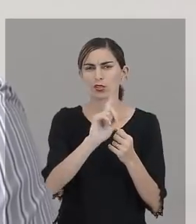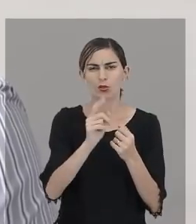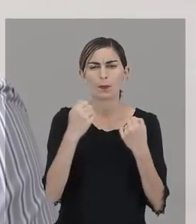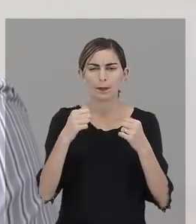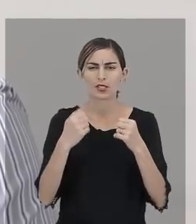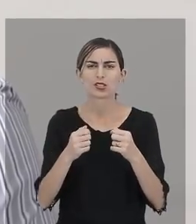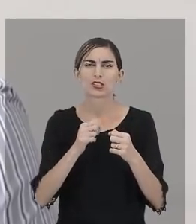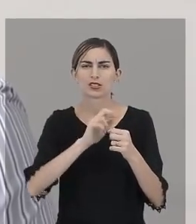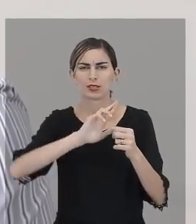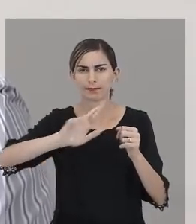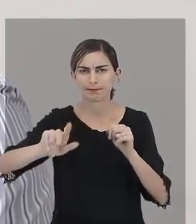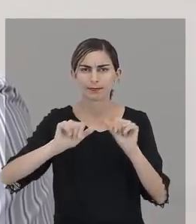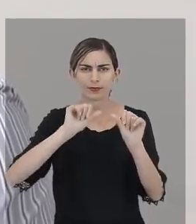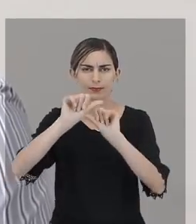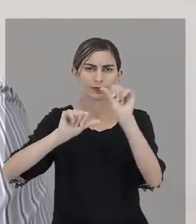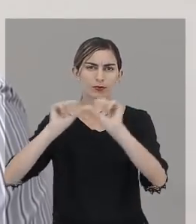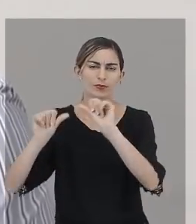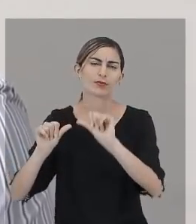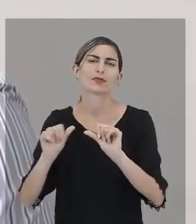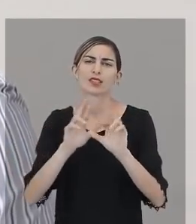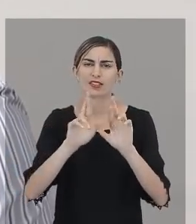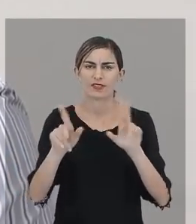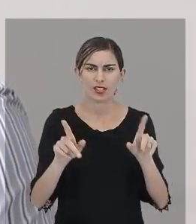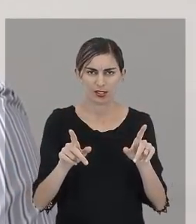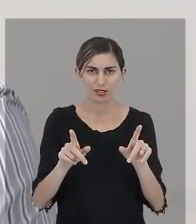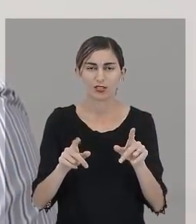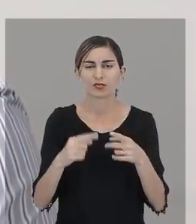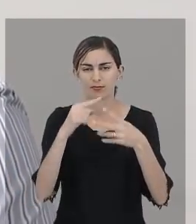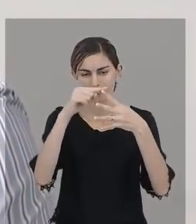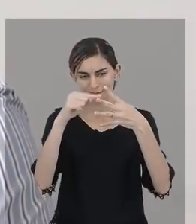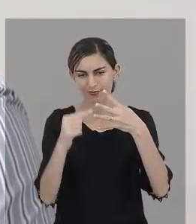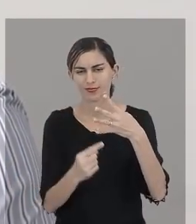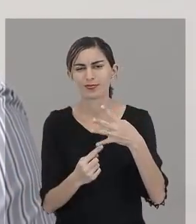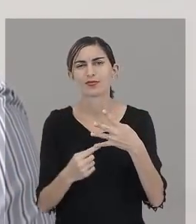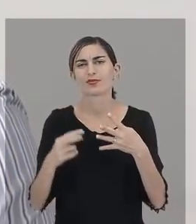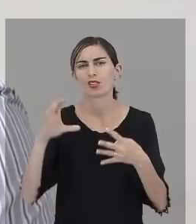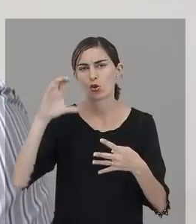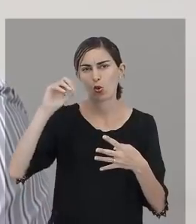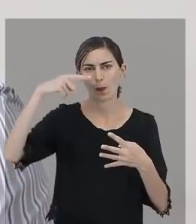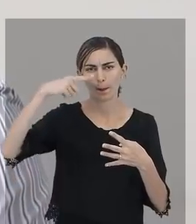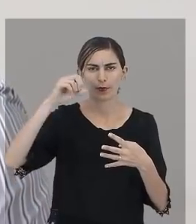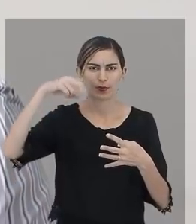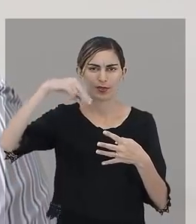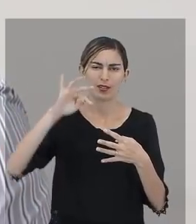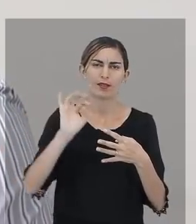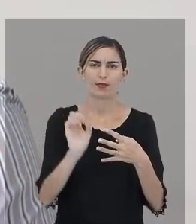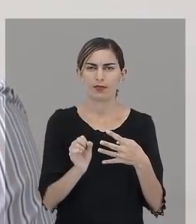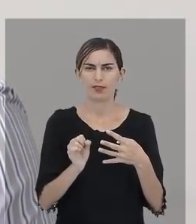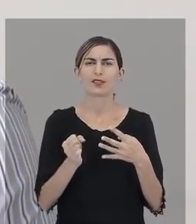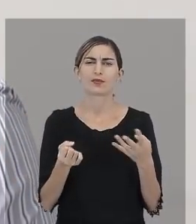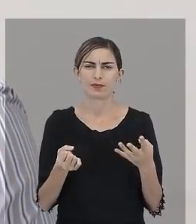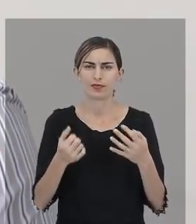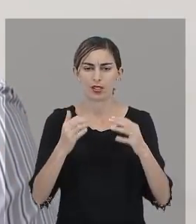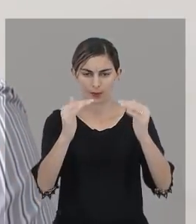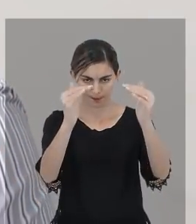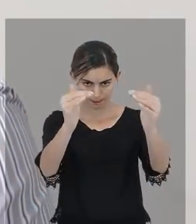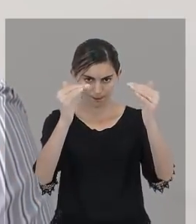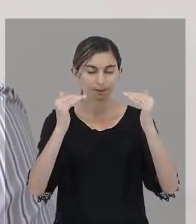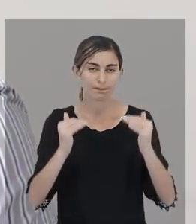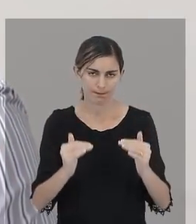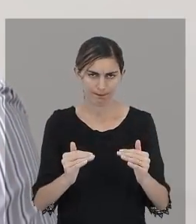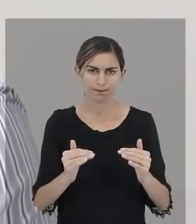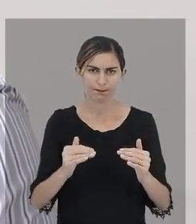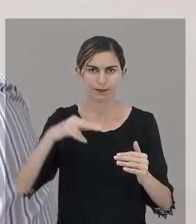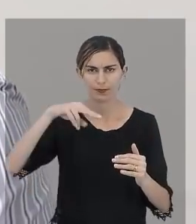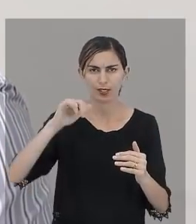nome name, o outro aqui é dates, o outro aqui é times. E ele diz que esse componente aqui está